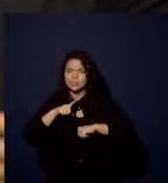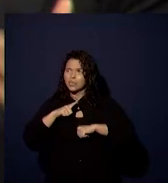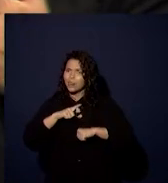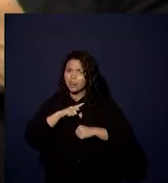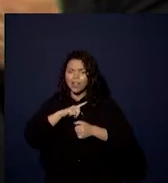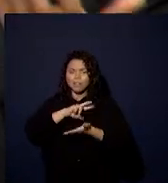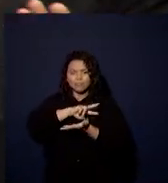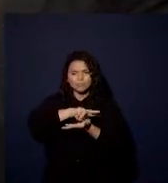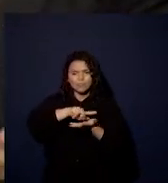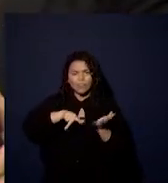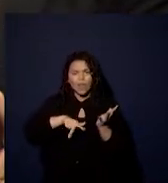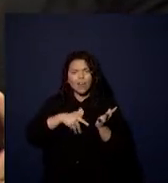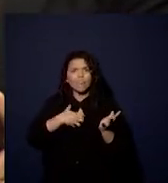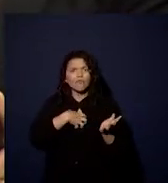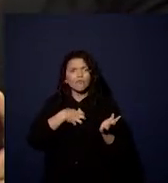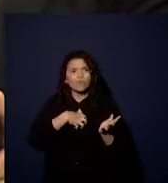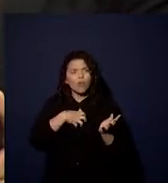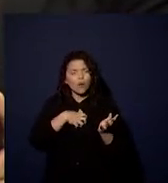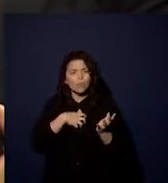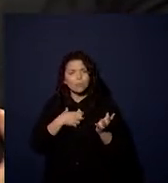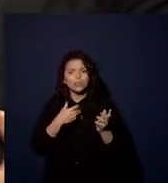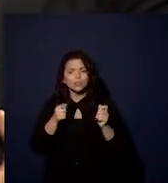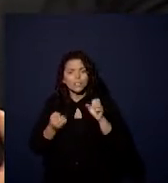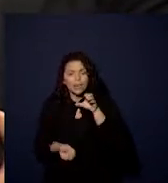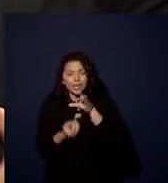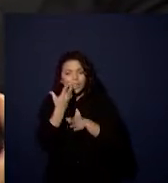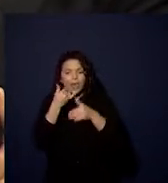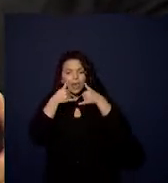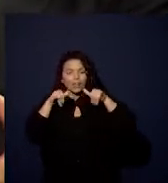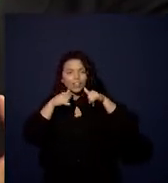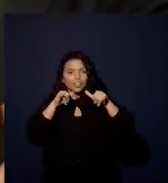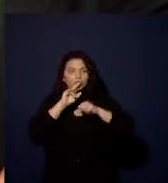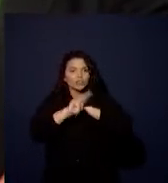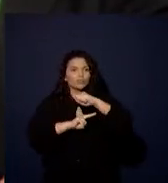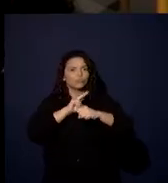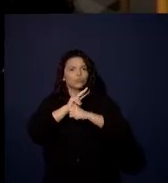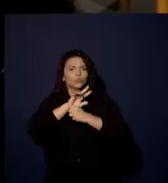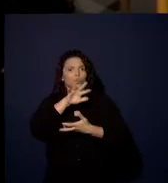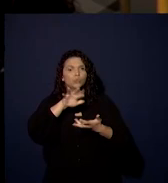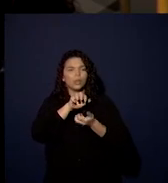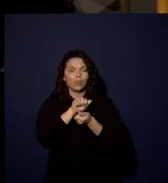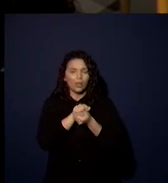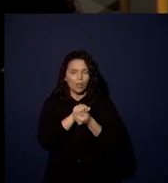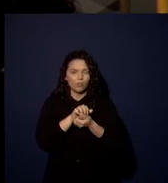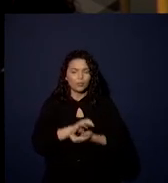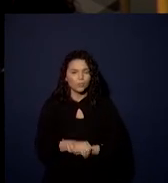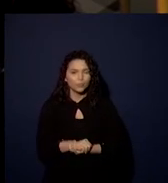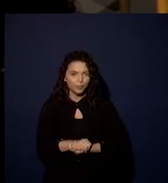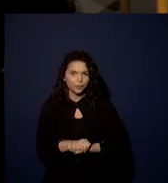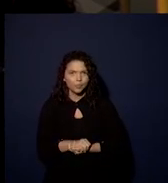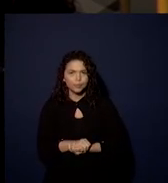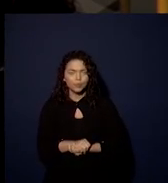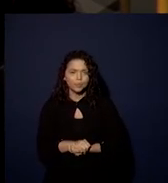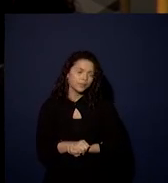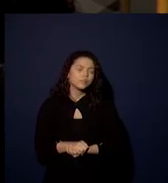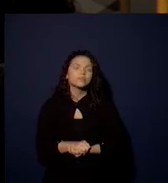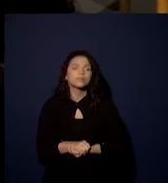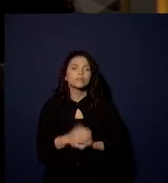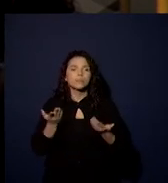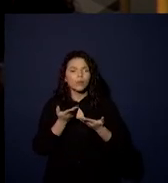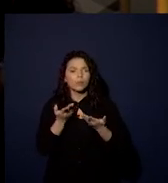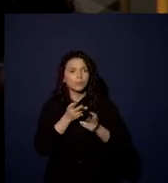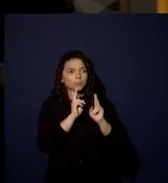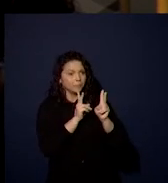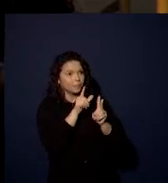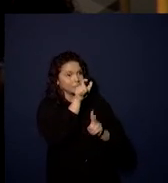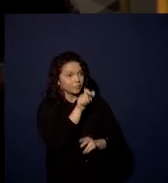então não podemos perder essa oportunidade Muito obrigado e voltando para o Marcos Mas a